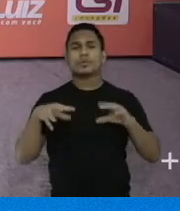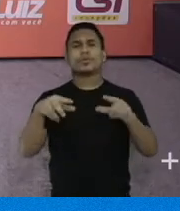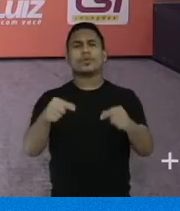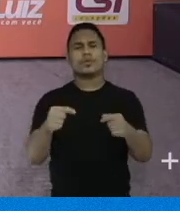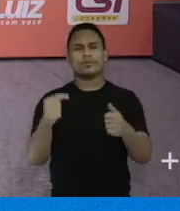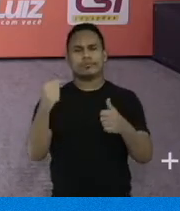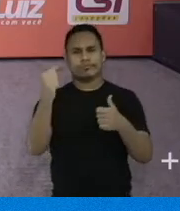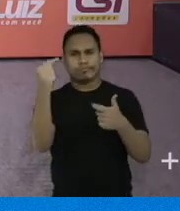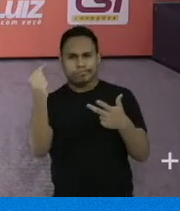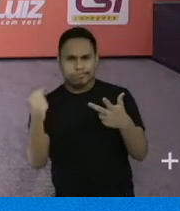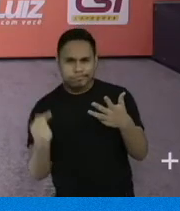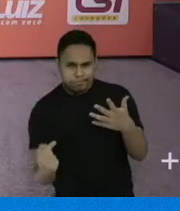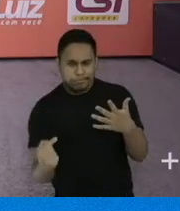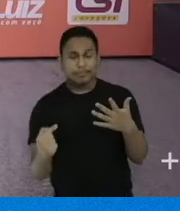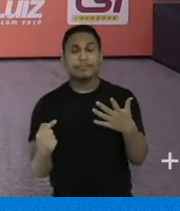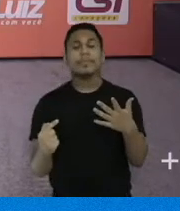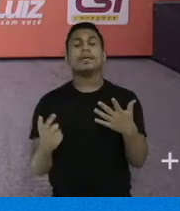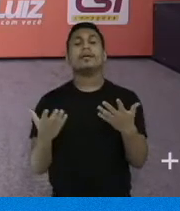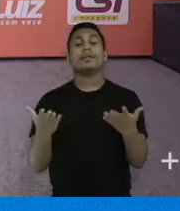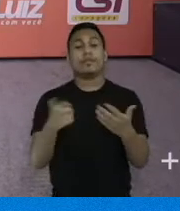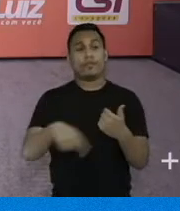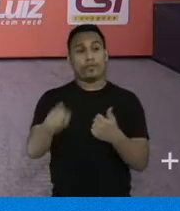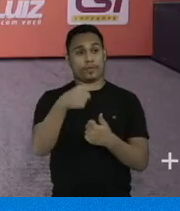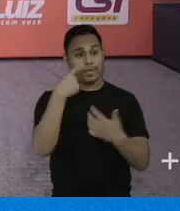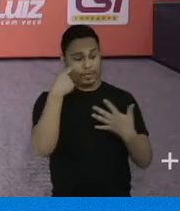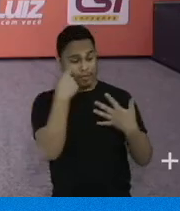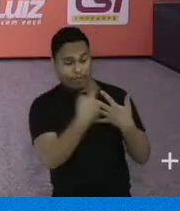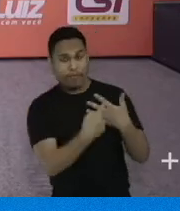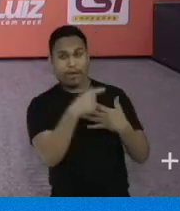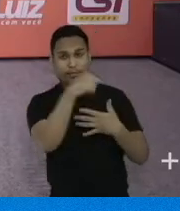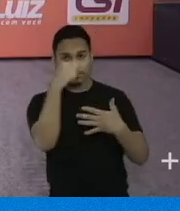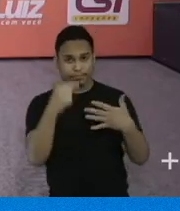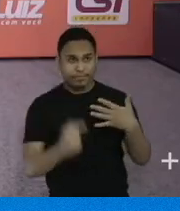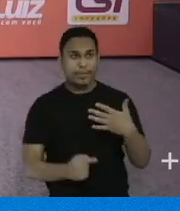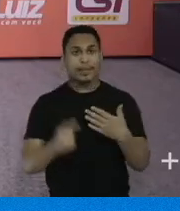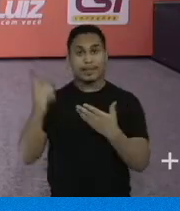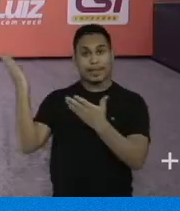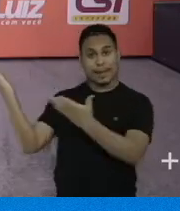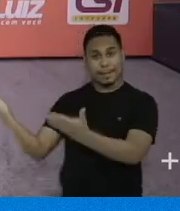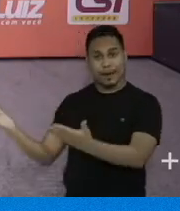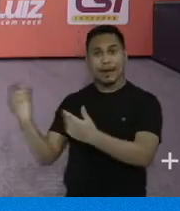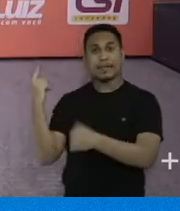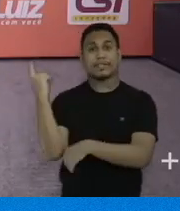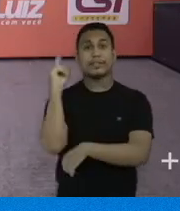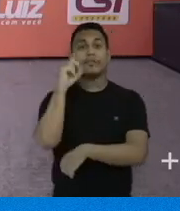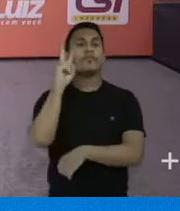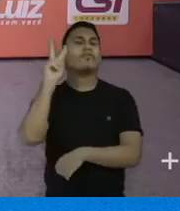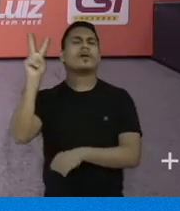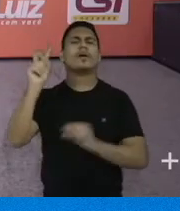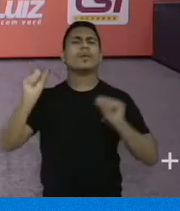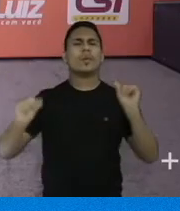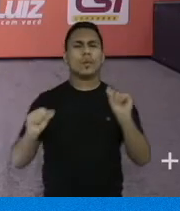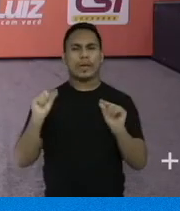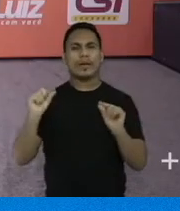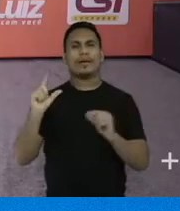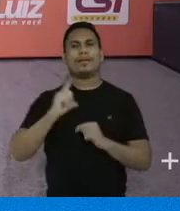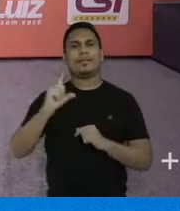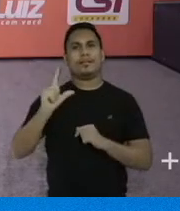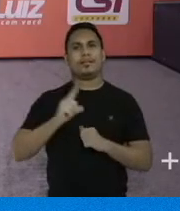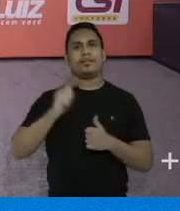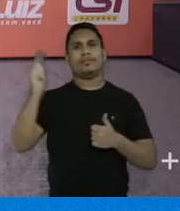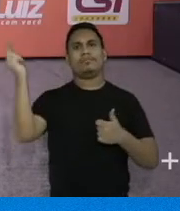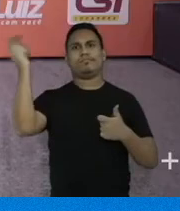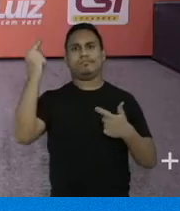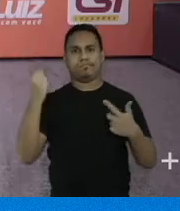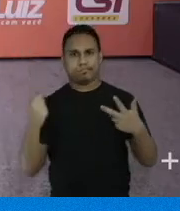morbidades. Vocês estão vendo aí na imagem que afeta vários segmentos do